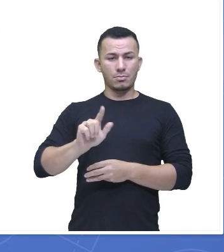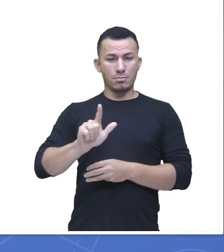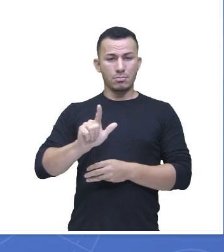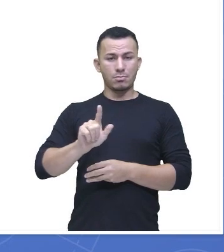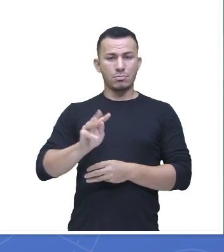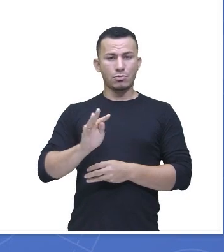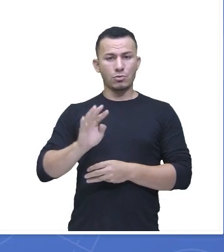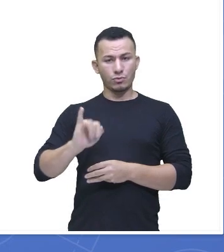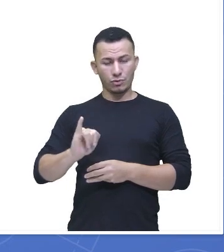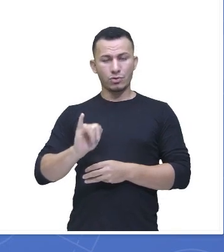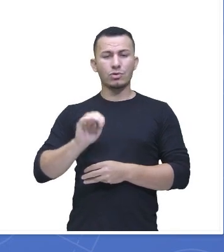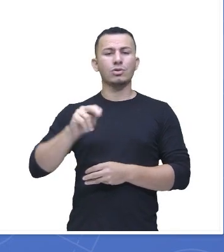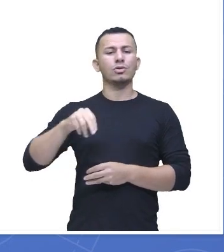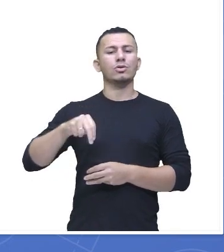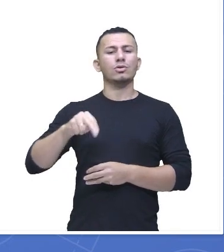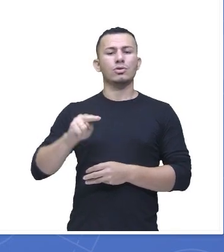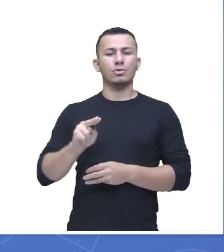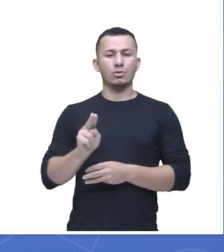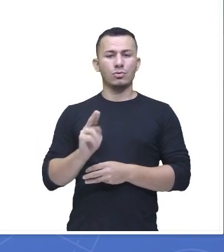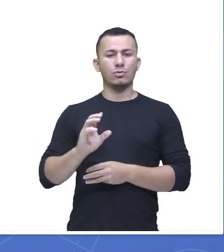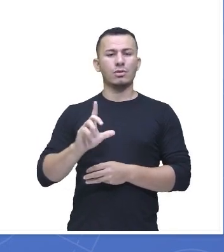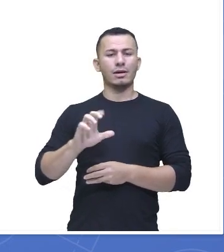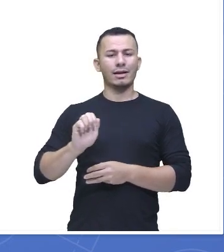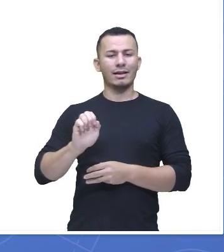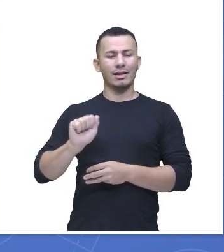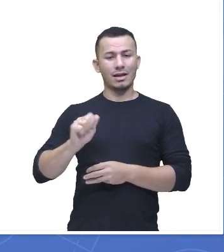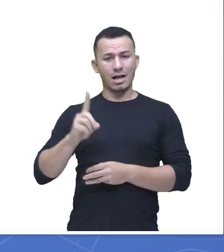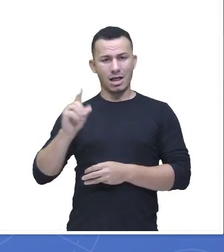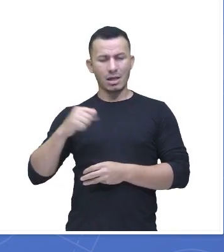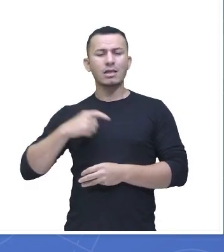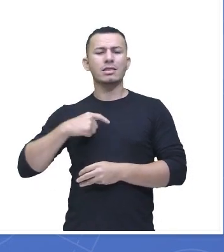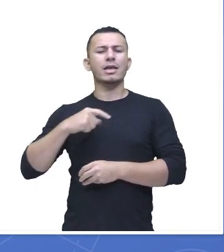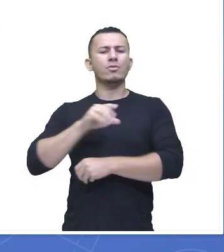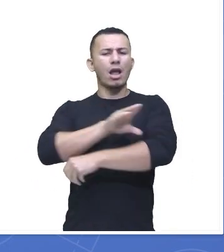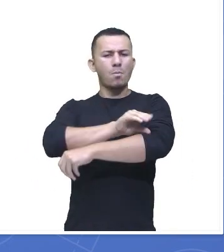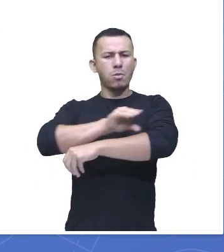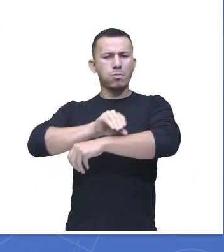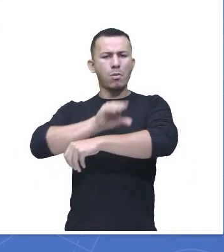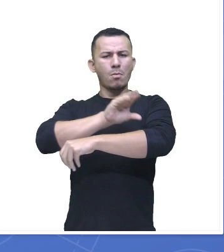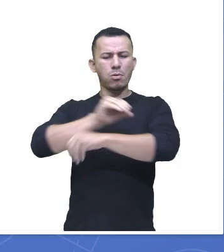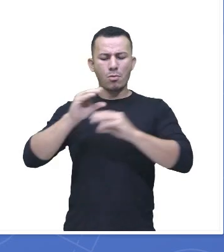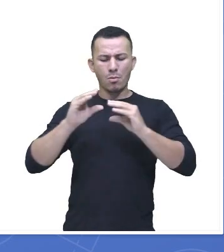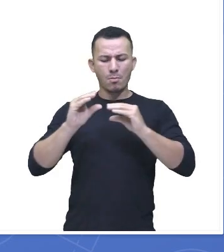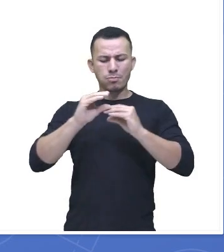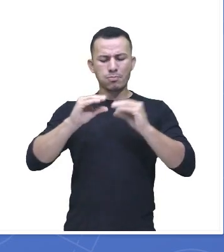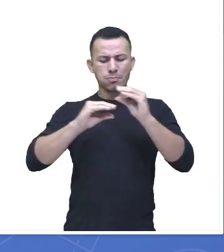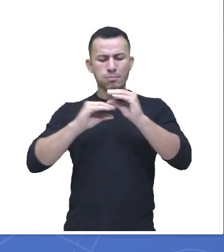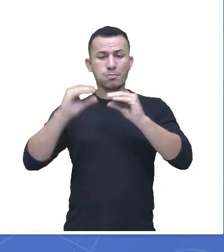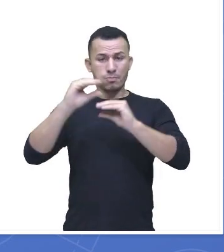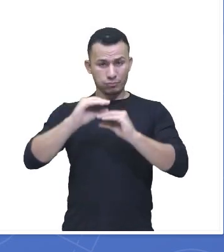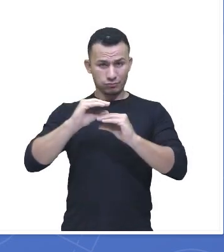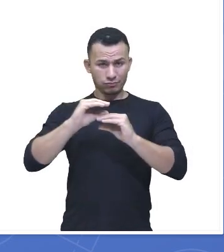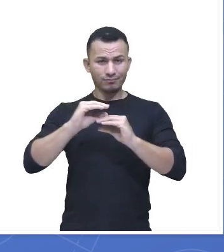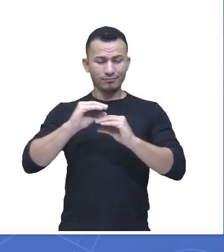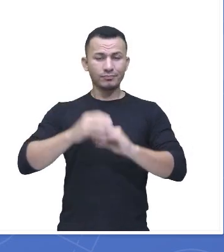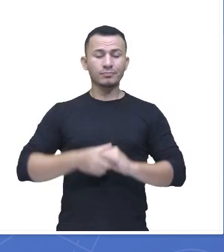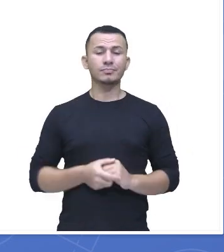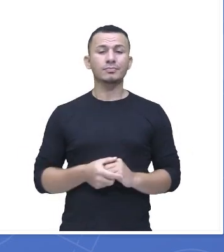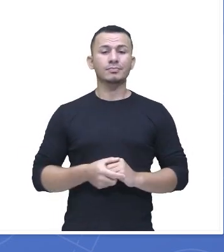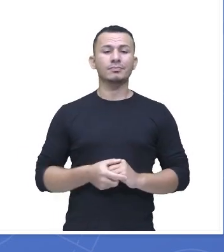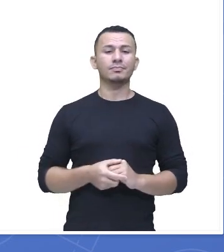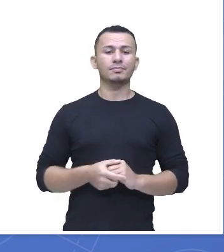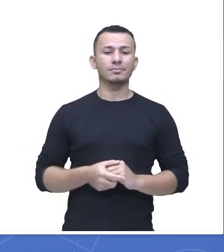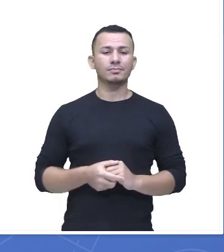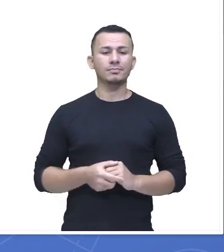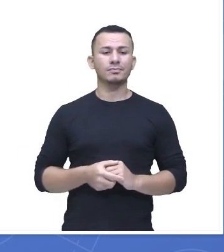aí vários núcleos. Nós temos uma outra palavra que é muito direcionada para essa questão do tecido muscular,